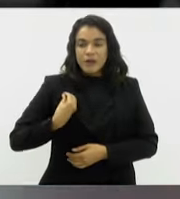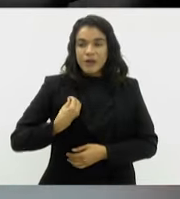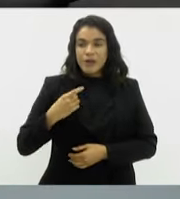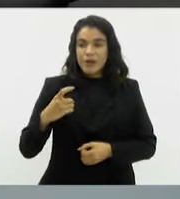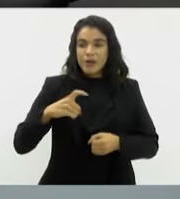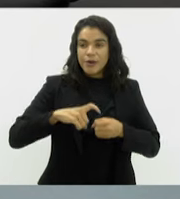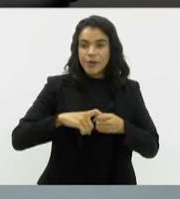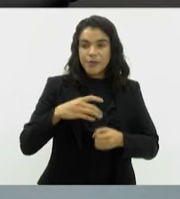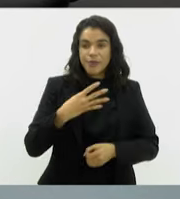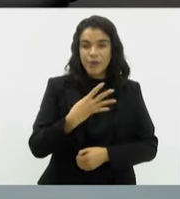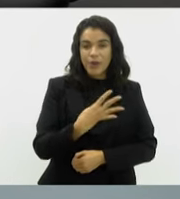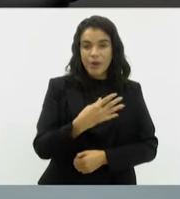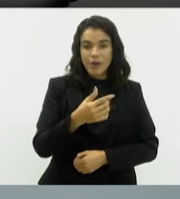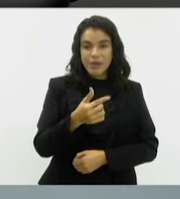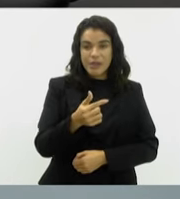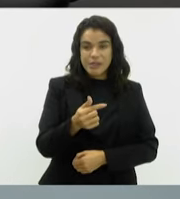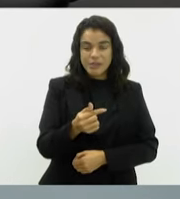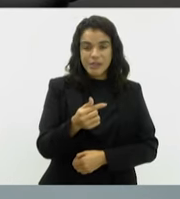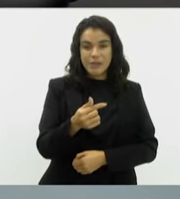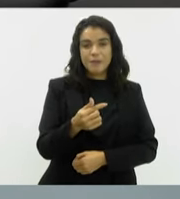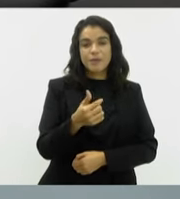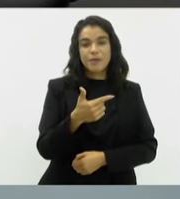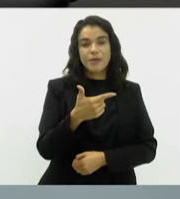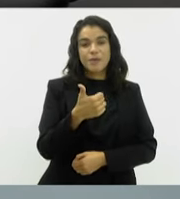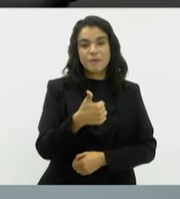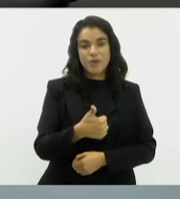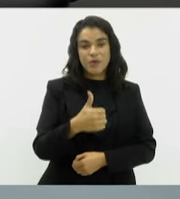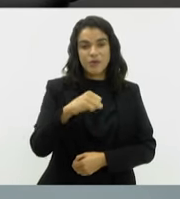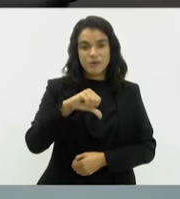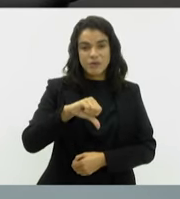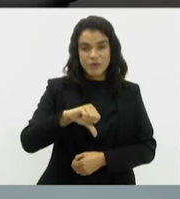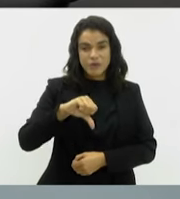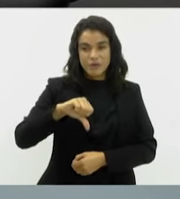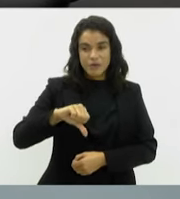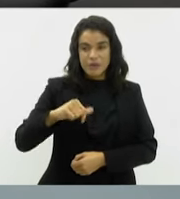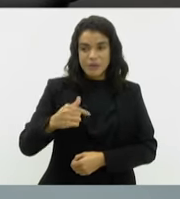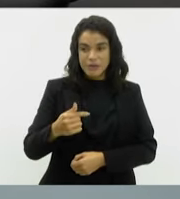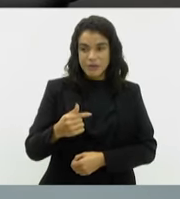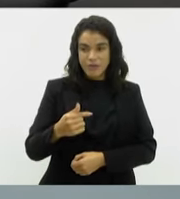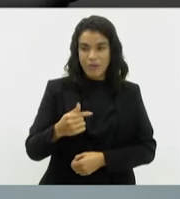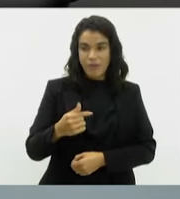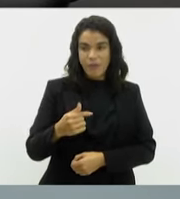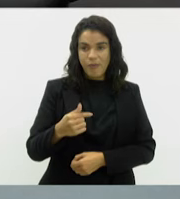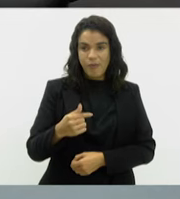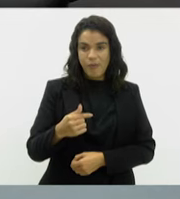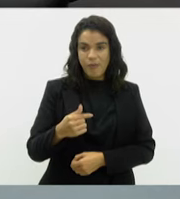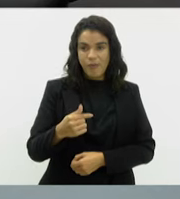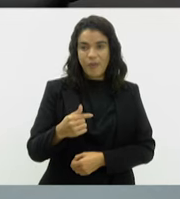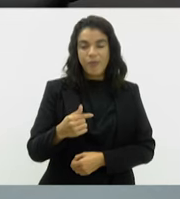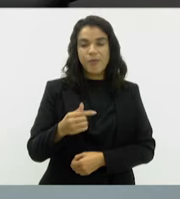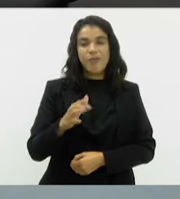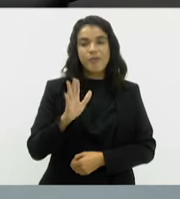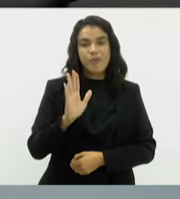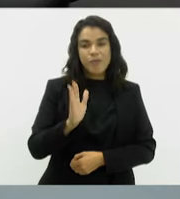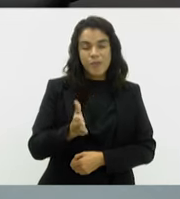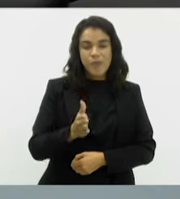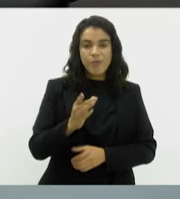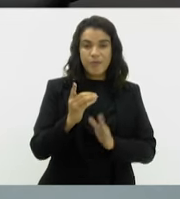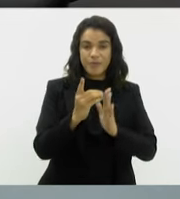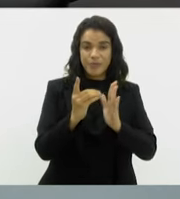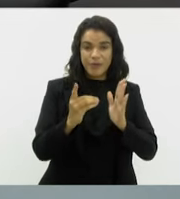convênio 47 de 1997. E ele foi internalizado pelo